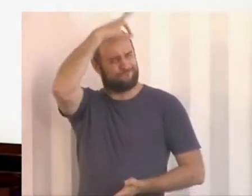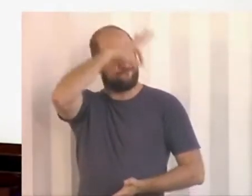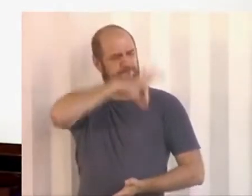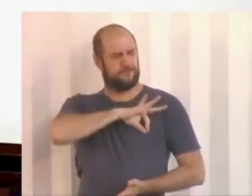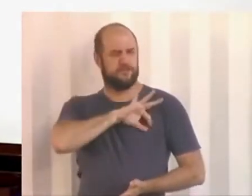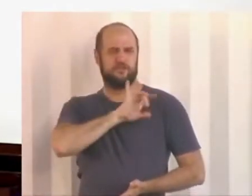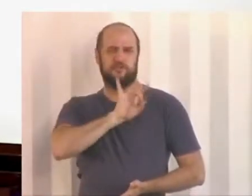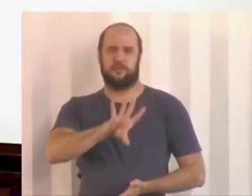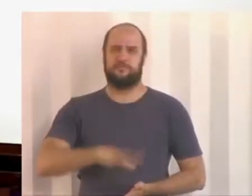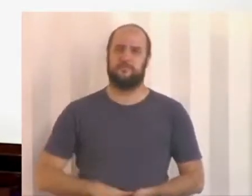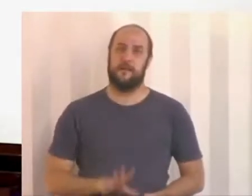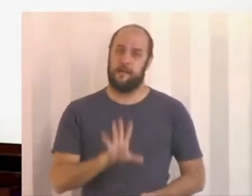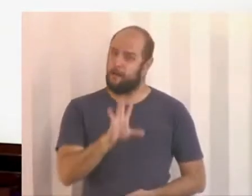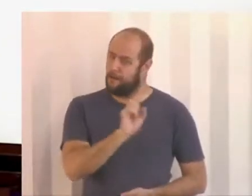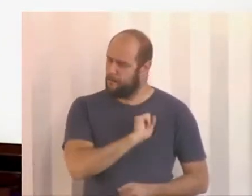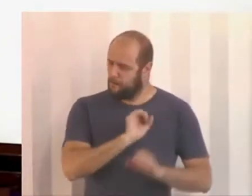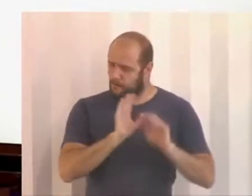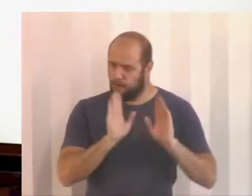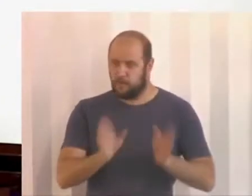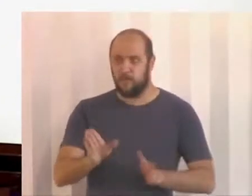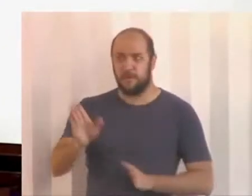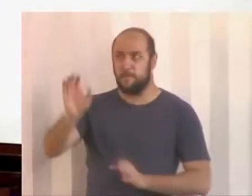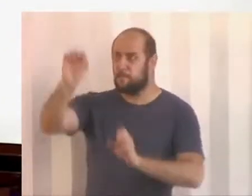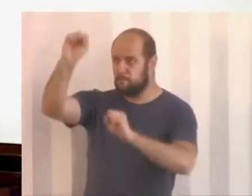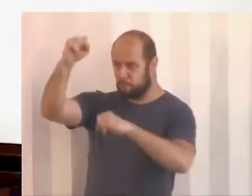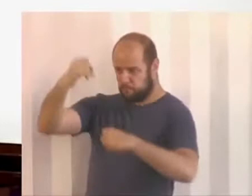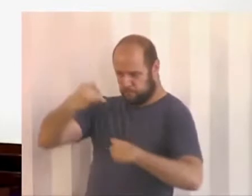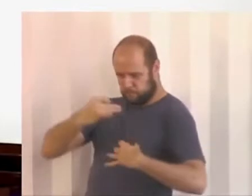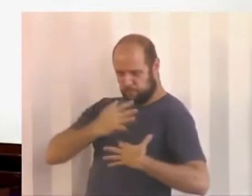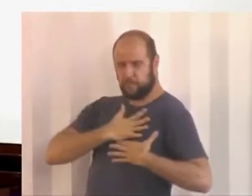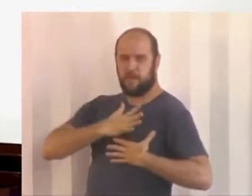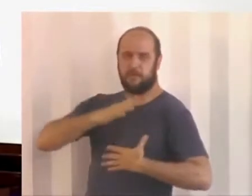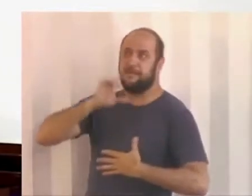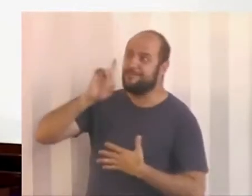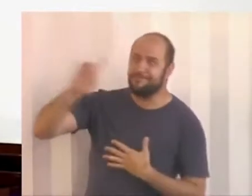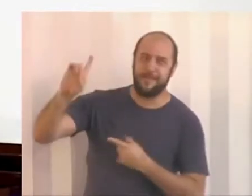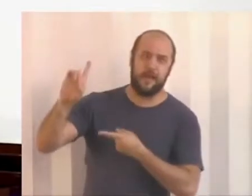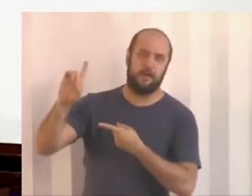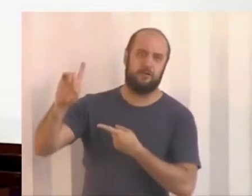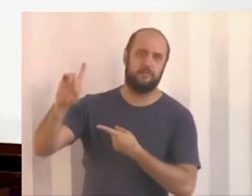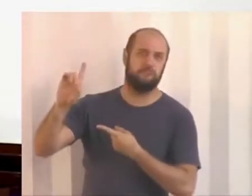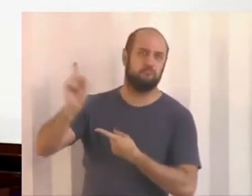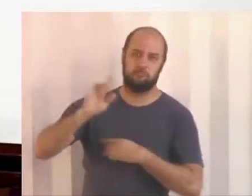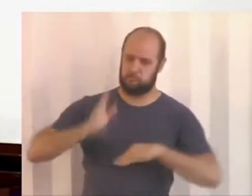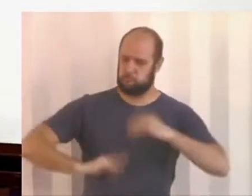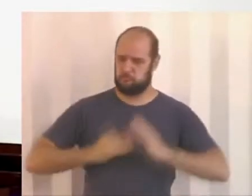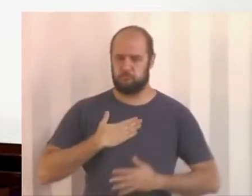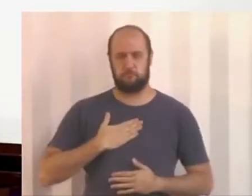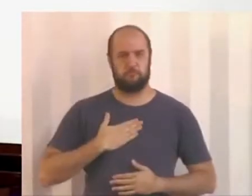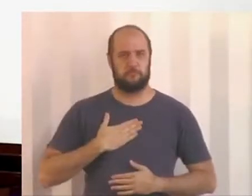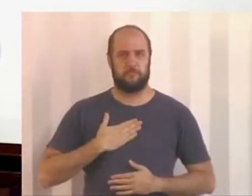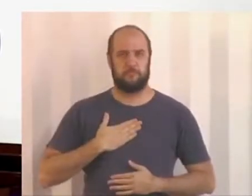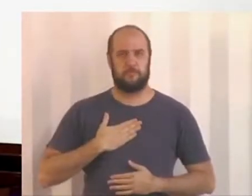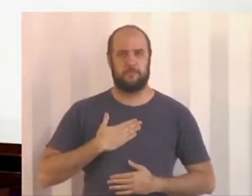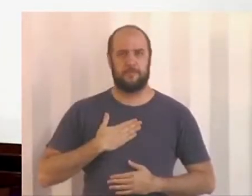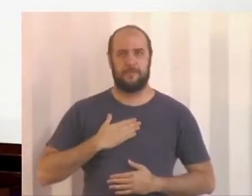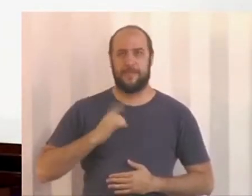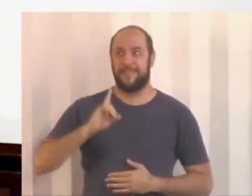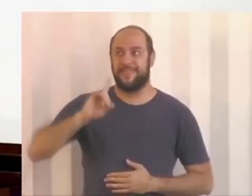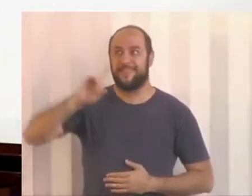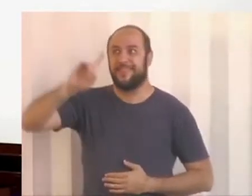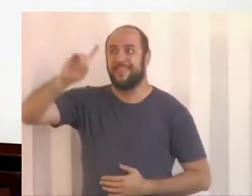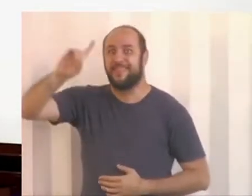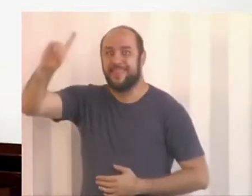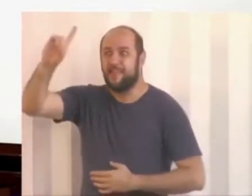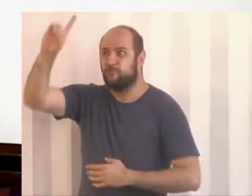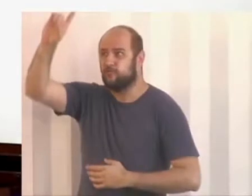amor agora é um amor que vem de Deus, não é algo que eu produzo, é algo que vem de